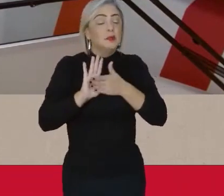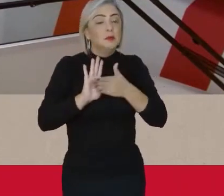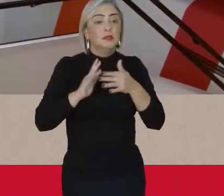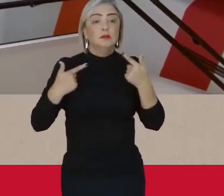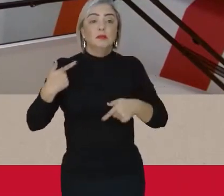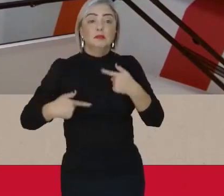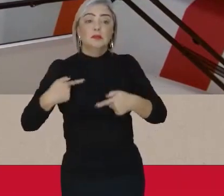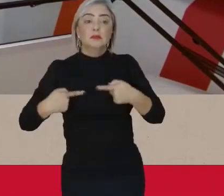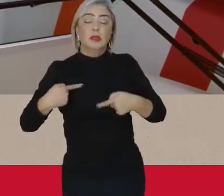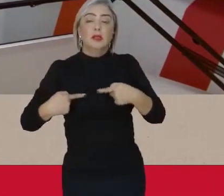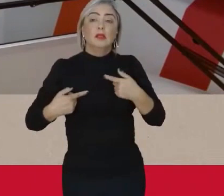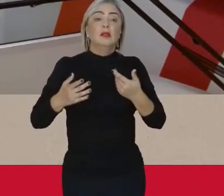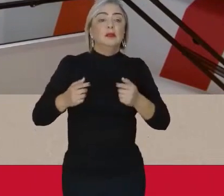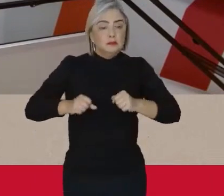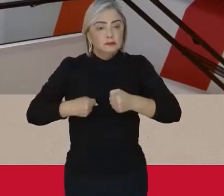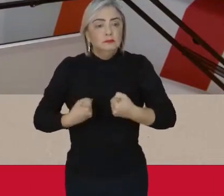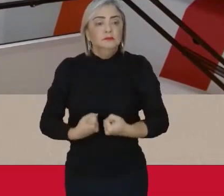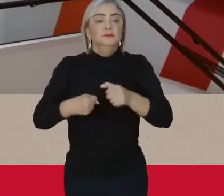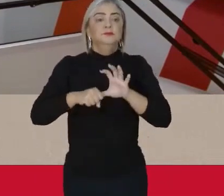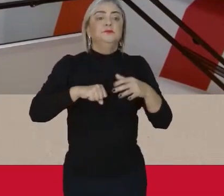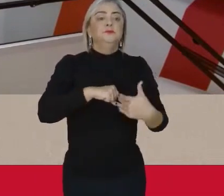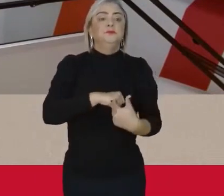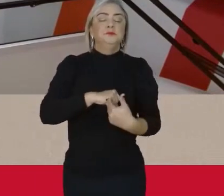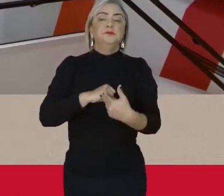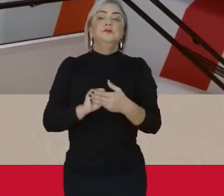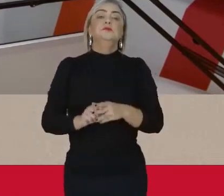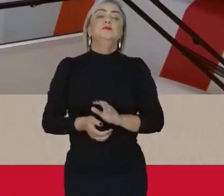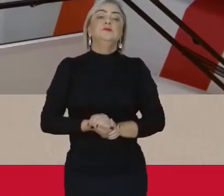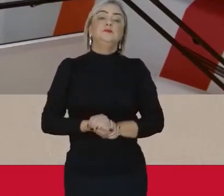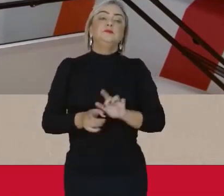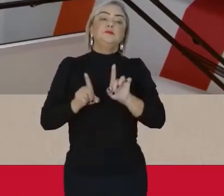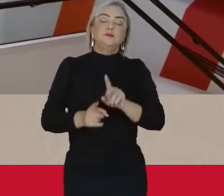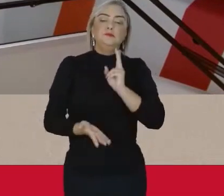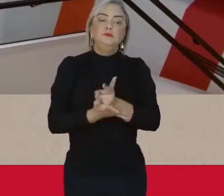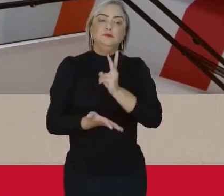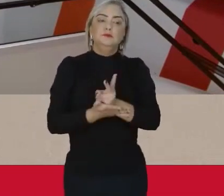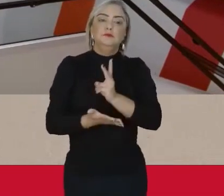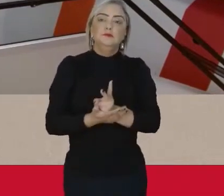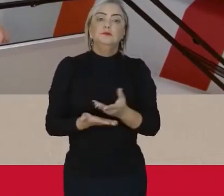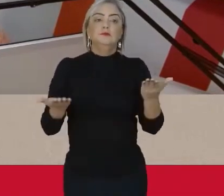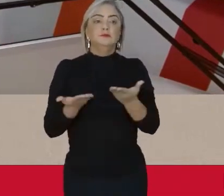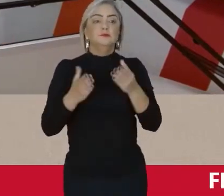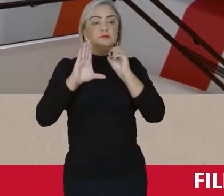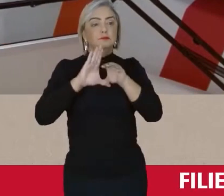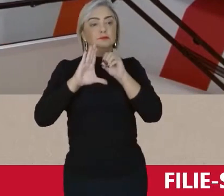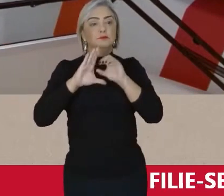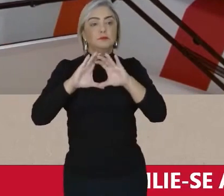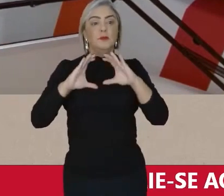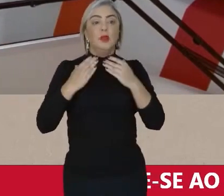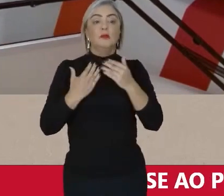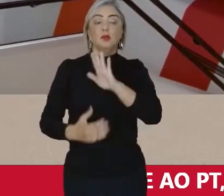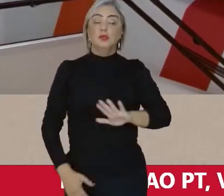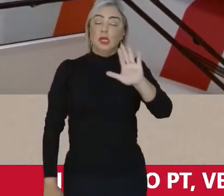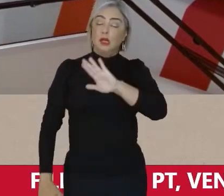necessárias para o enfrentamento da pandemia, e assim continuaremos. Hoje vamos transmitir à Comissão Geral da Câmara